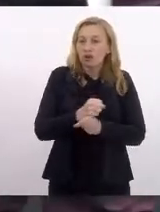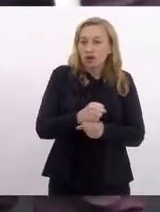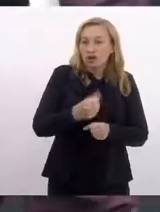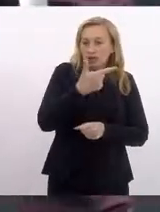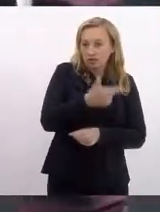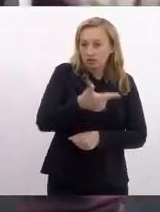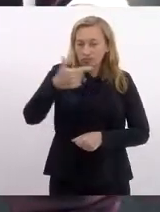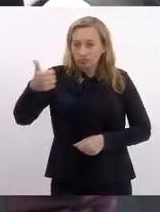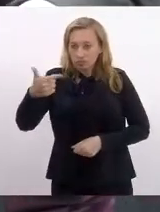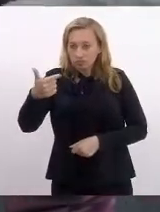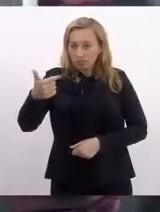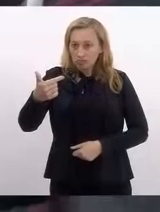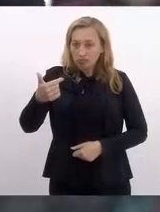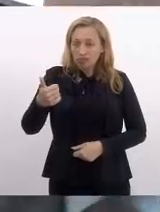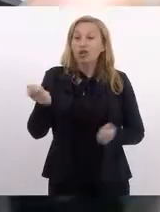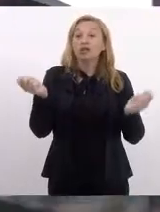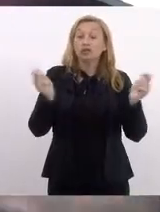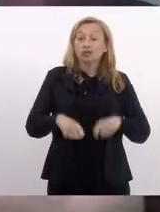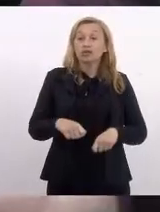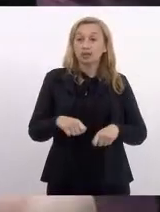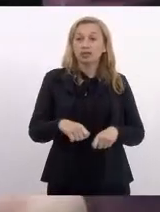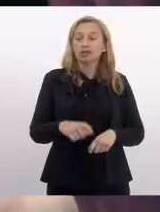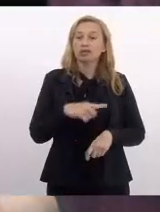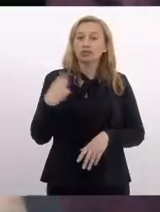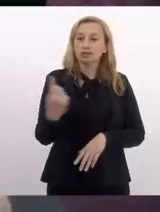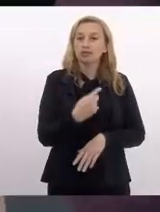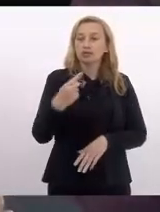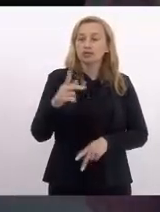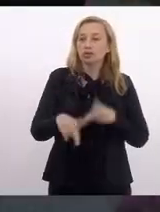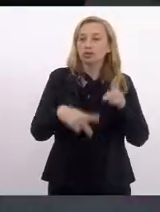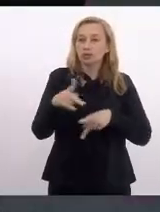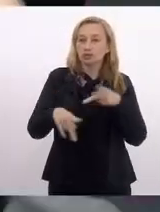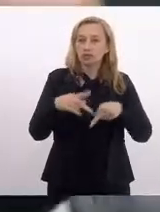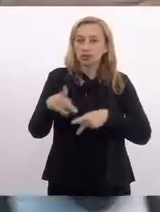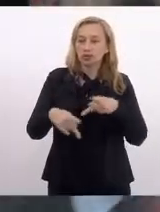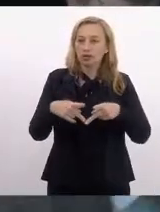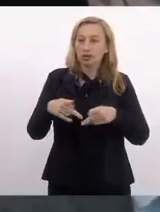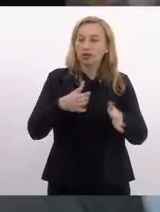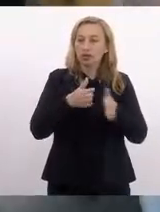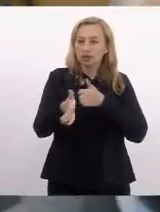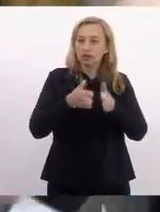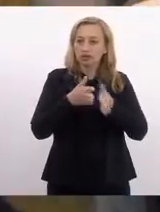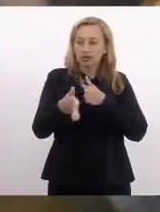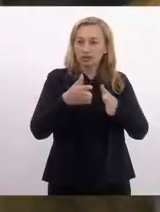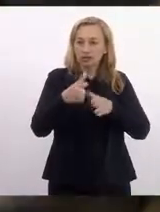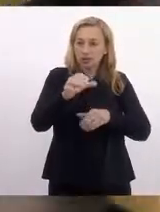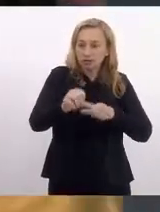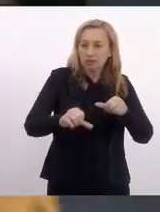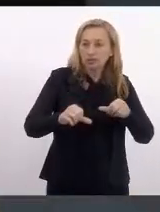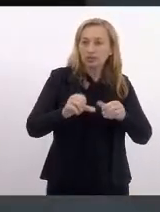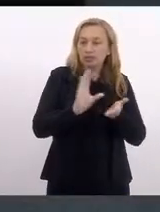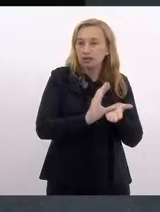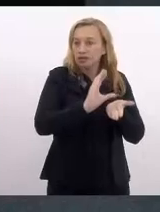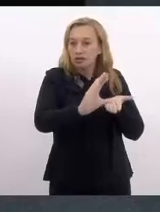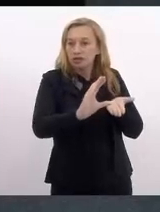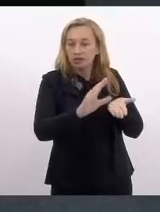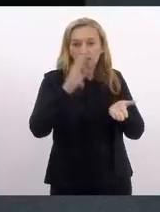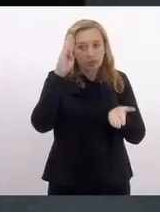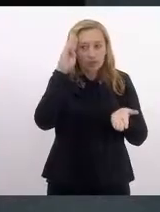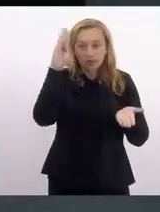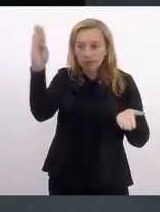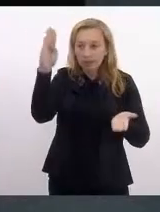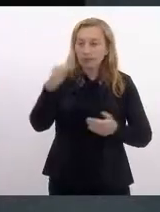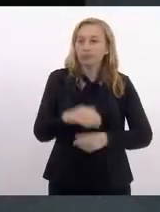2022 o a possibilidade da nossa população acessar essa transferência de renda tão